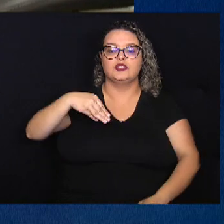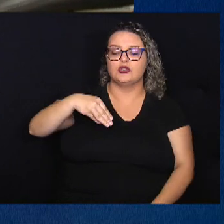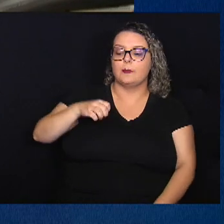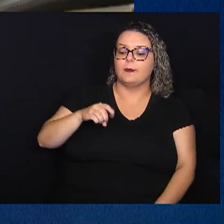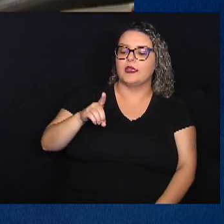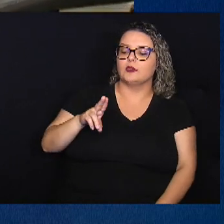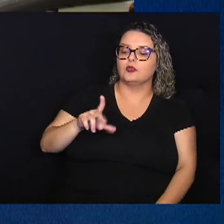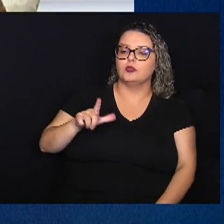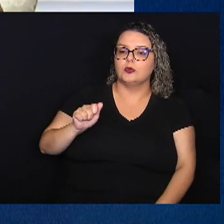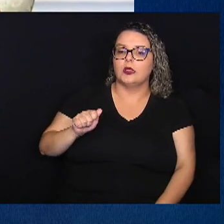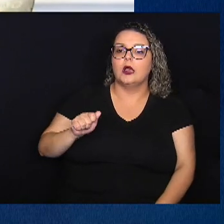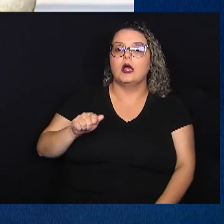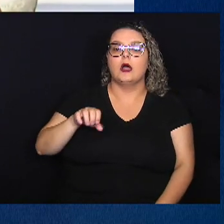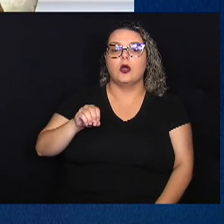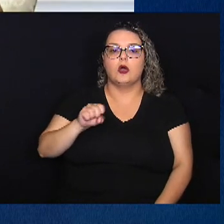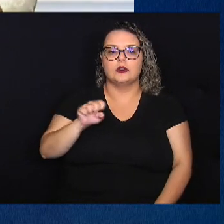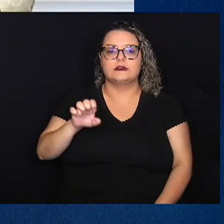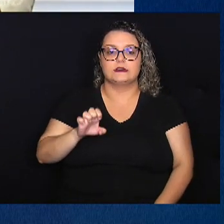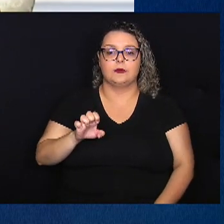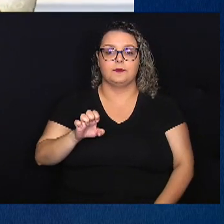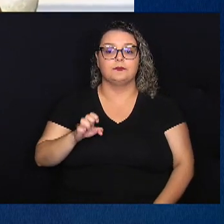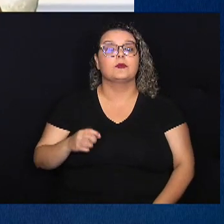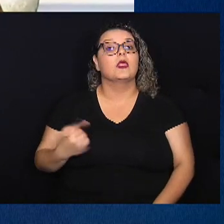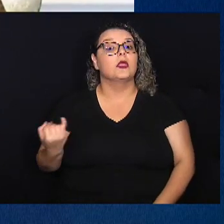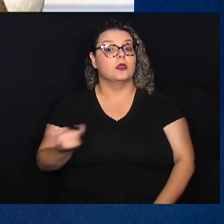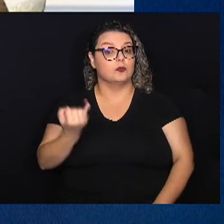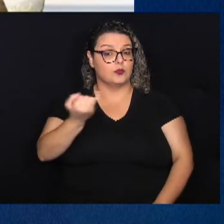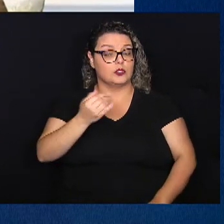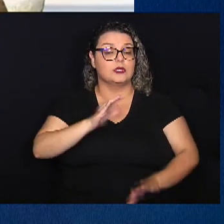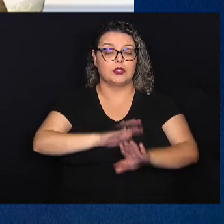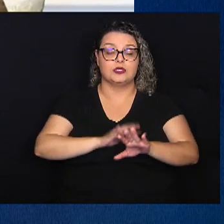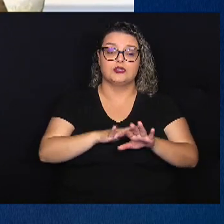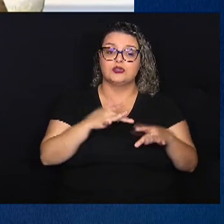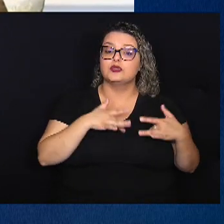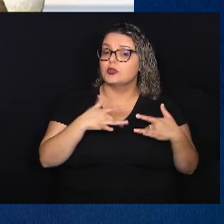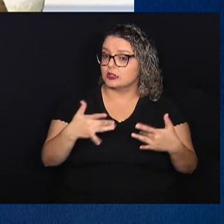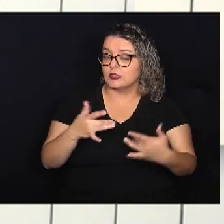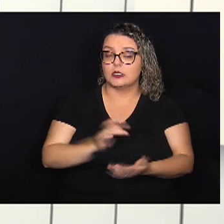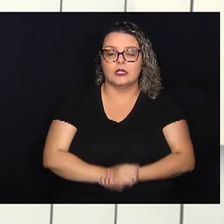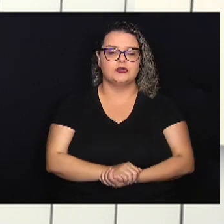nossa equipe traz a importância desse ato de solidariedade.